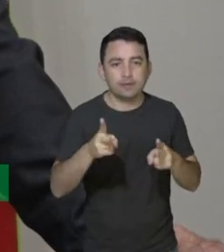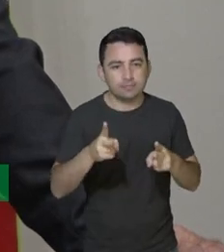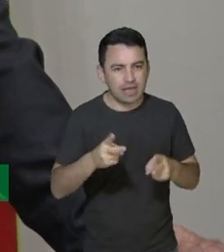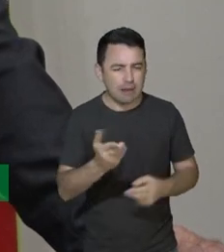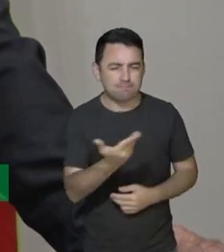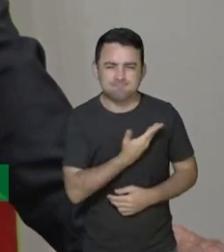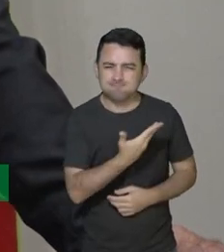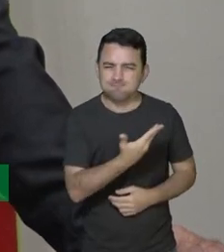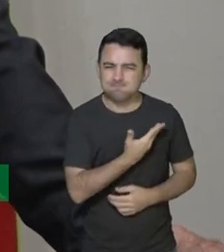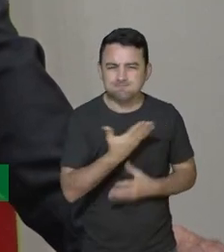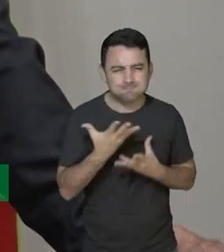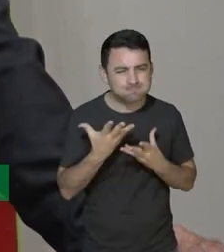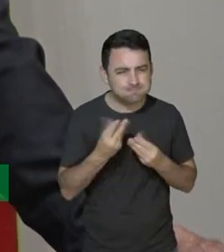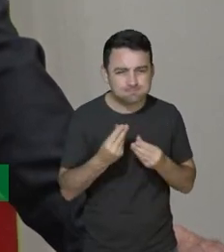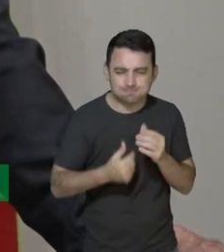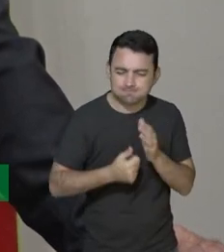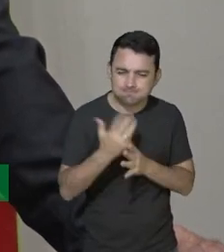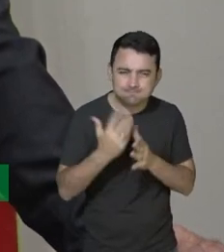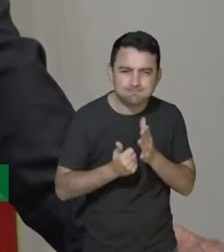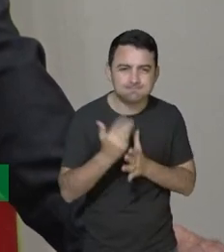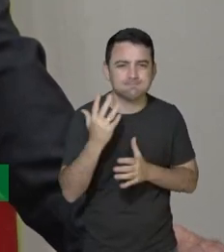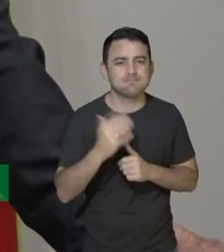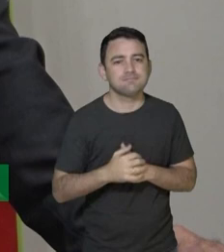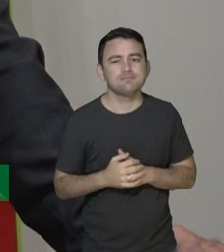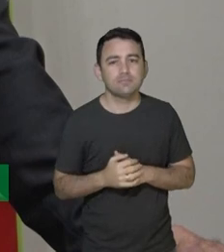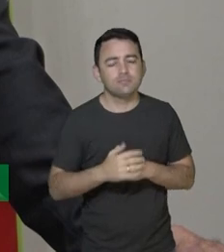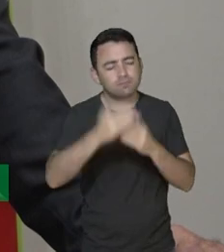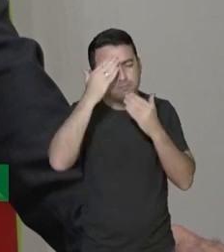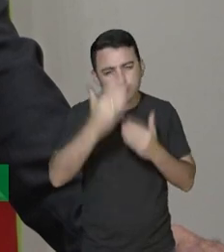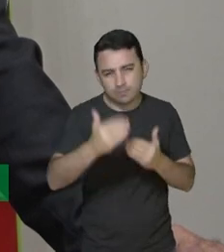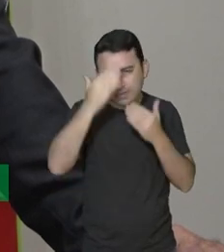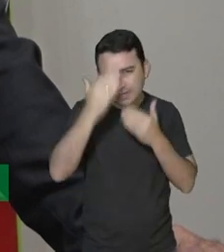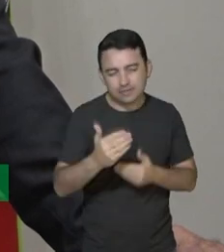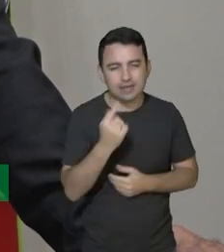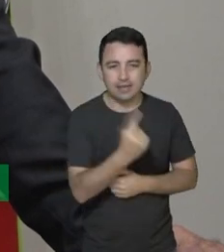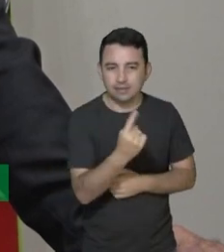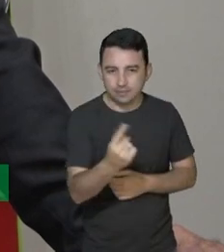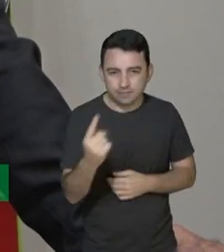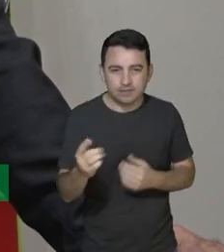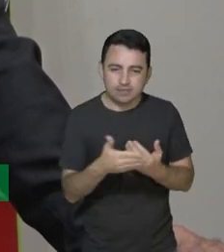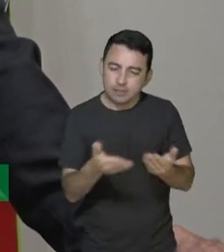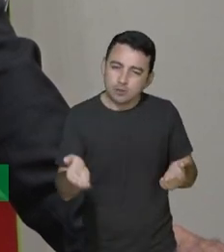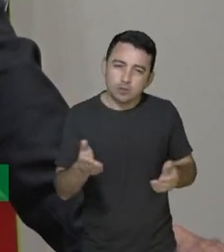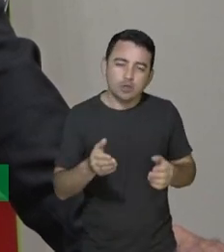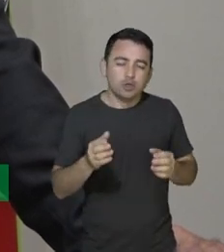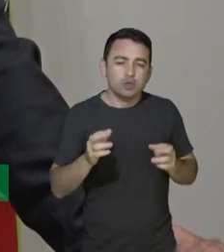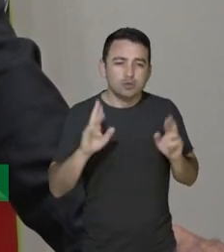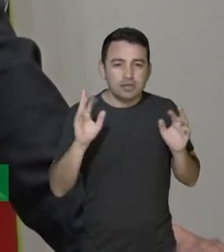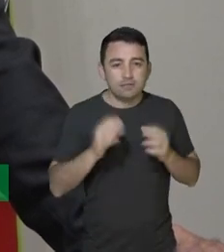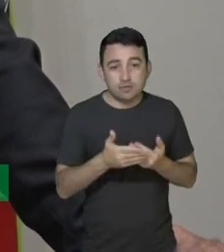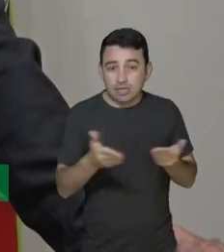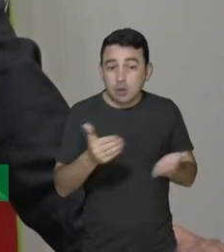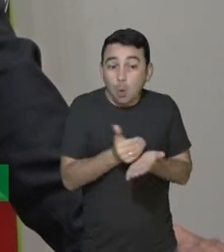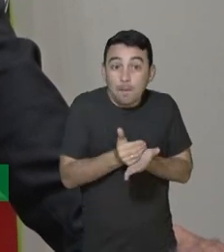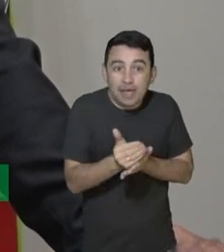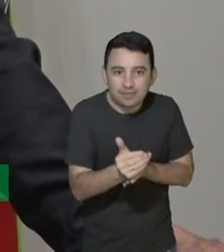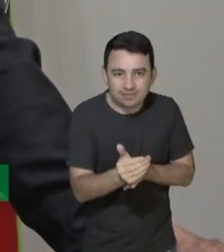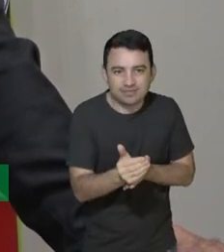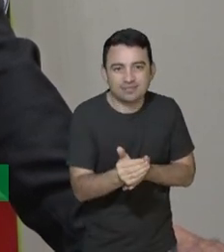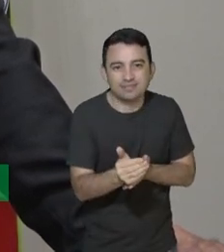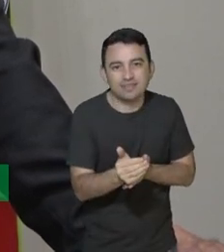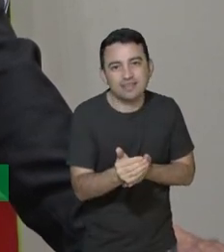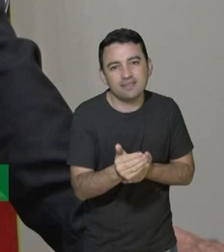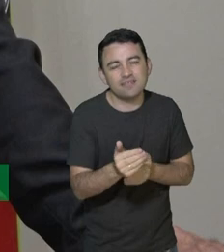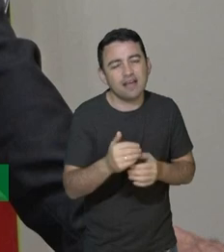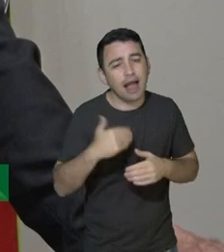amizades que construí. Muito obrigado a cada um de vocês, desejo sucesso àqueles que estão iniciando, que tenham